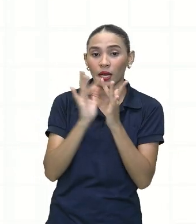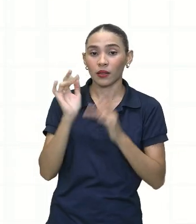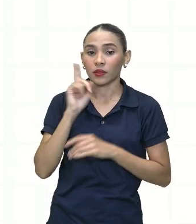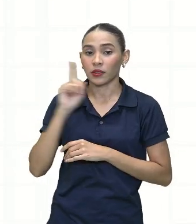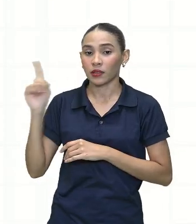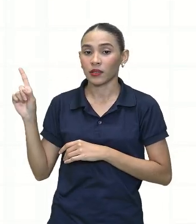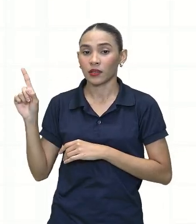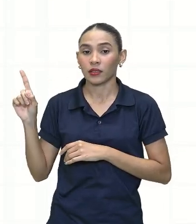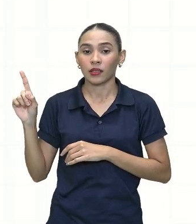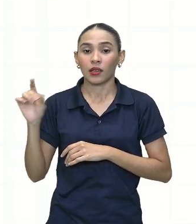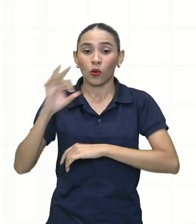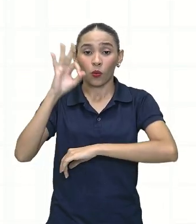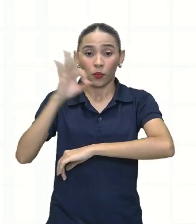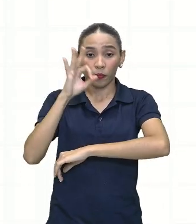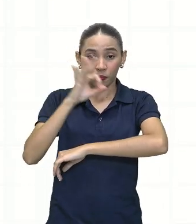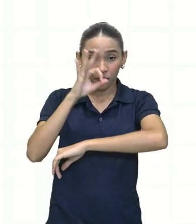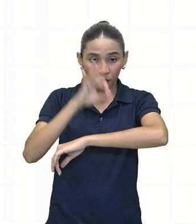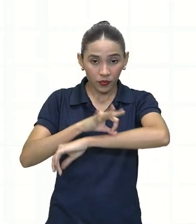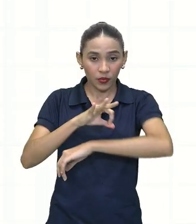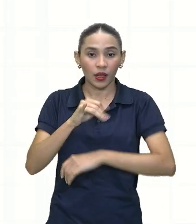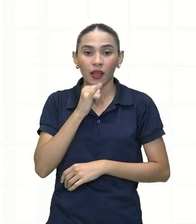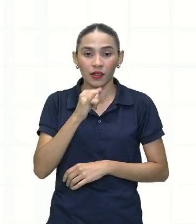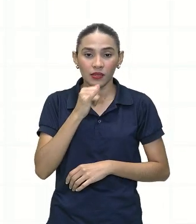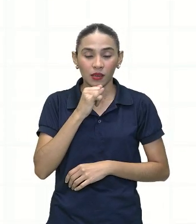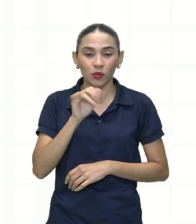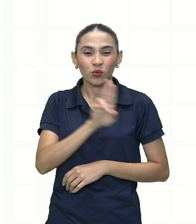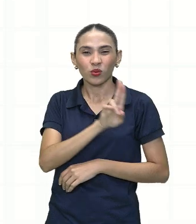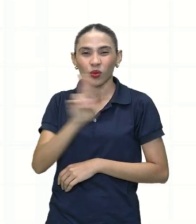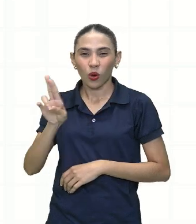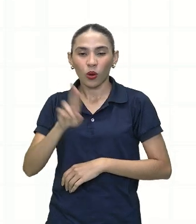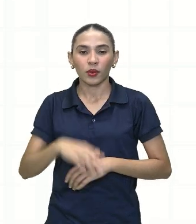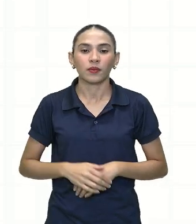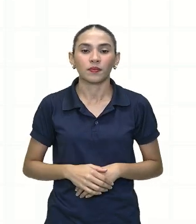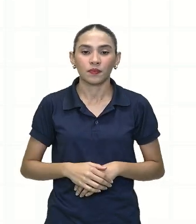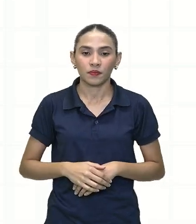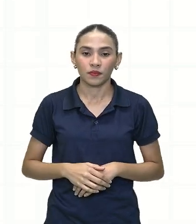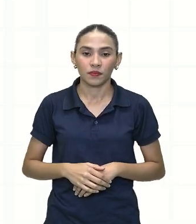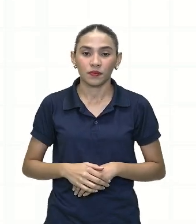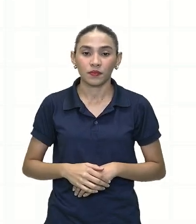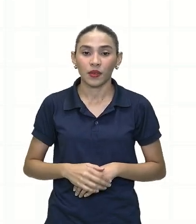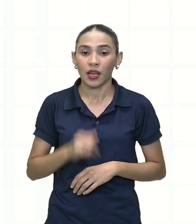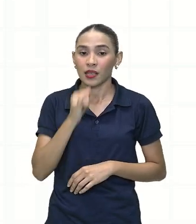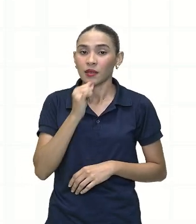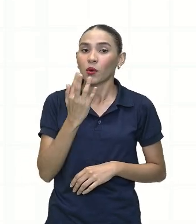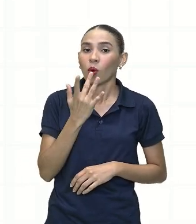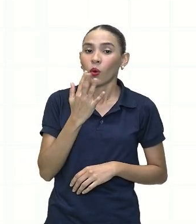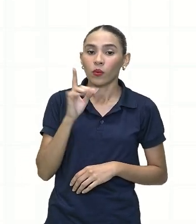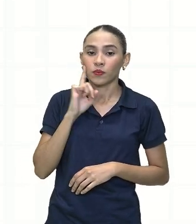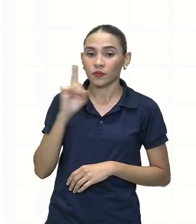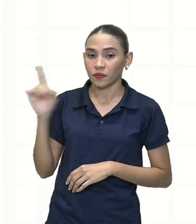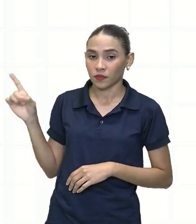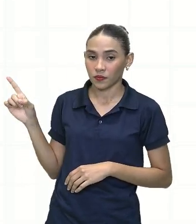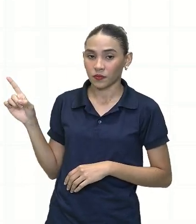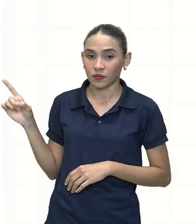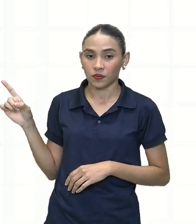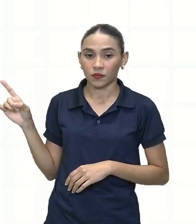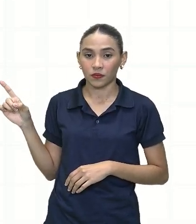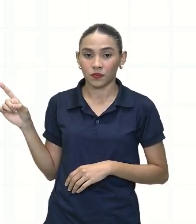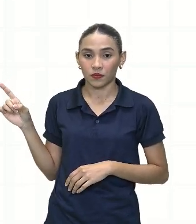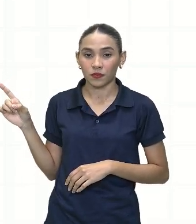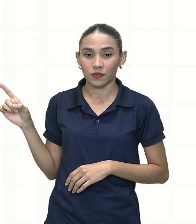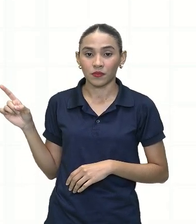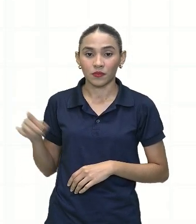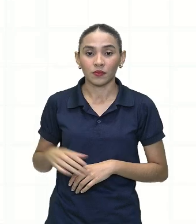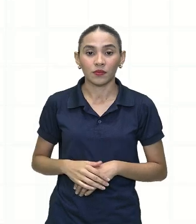o parasita nessa forma que a gente chama. Eu vou botar aqui de amarelo para a gente enxergar melhor.